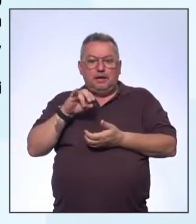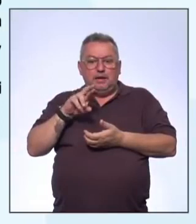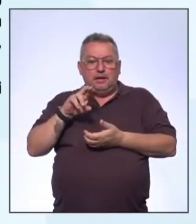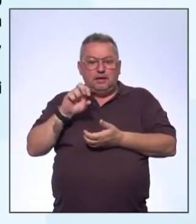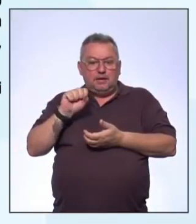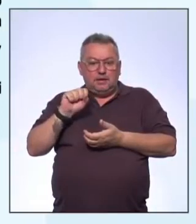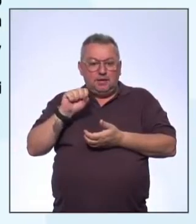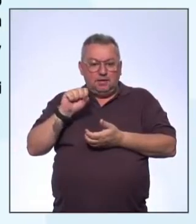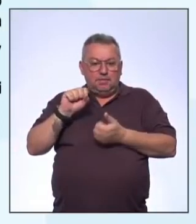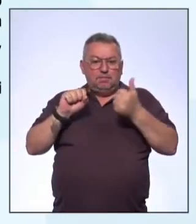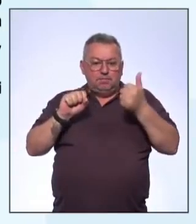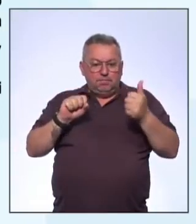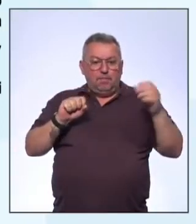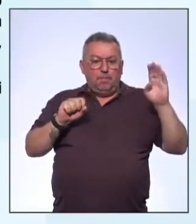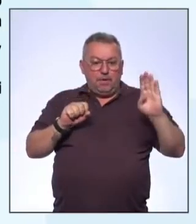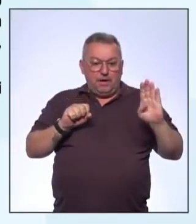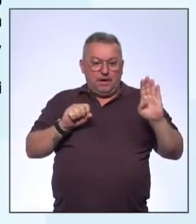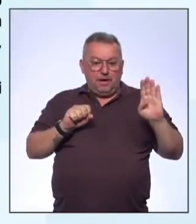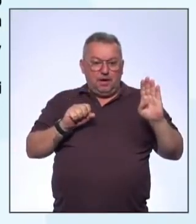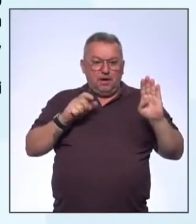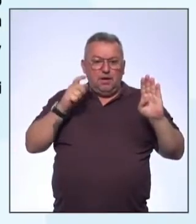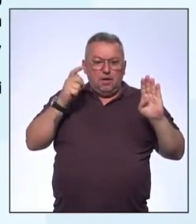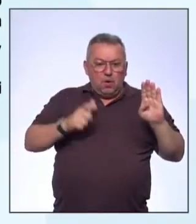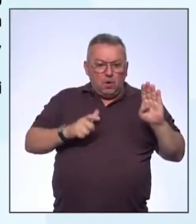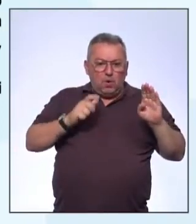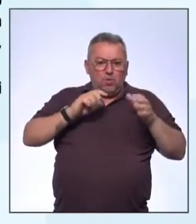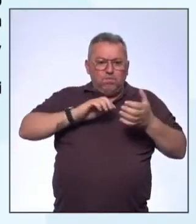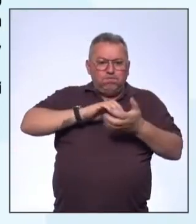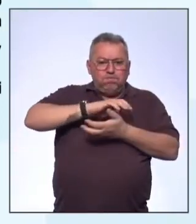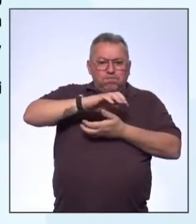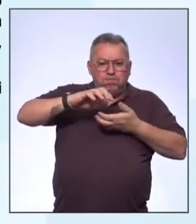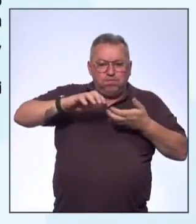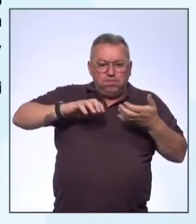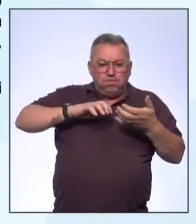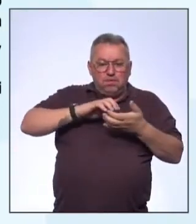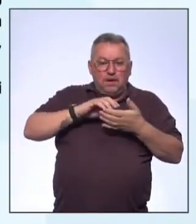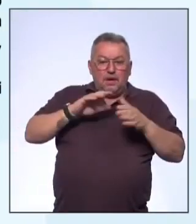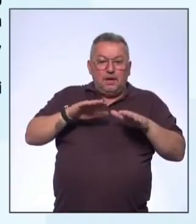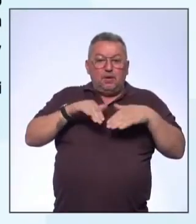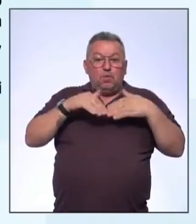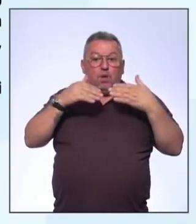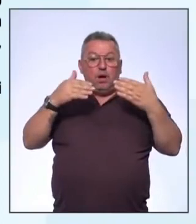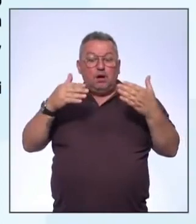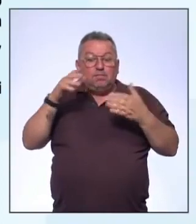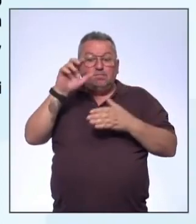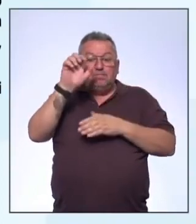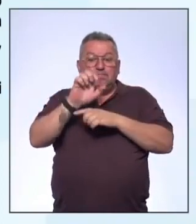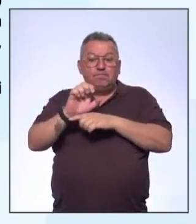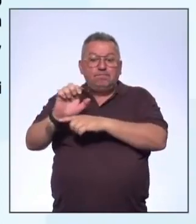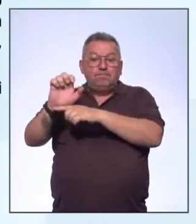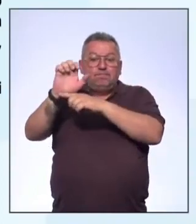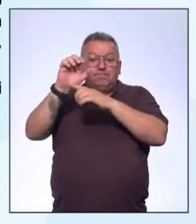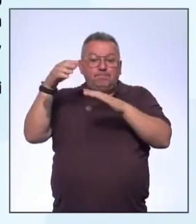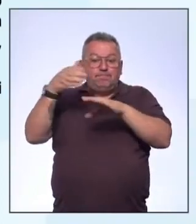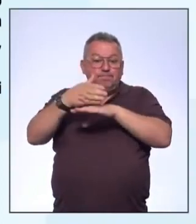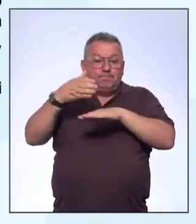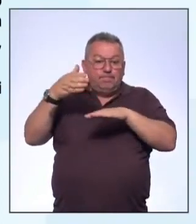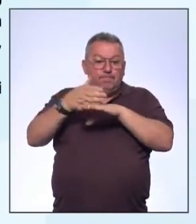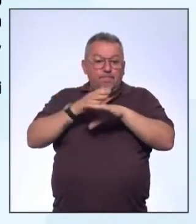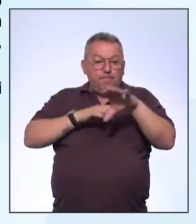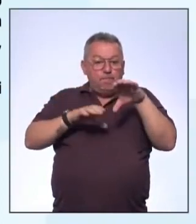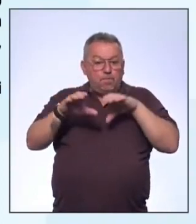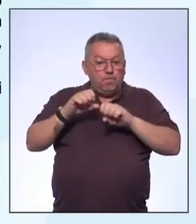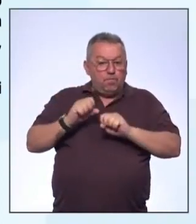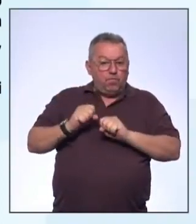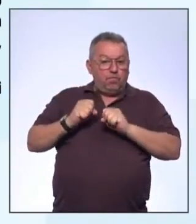pergunta. B. Onde iniciou a revolta? e quais estados participaram do